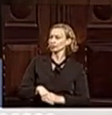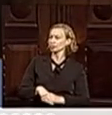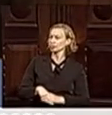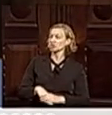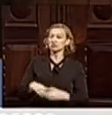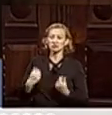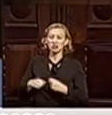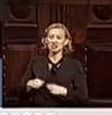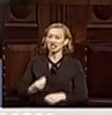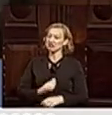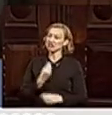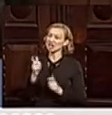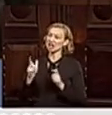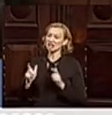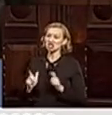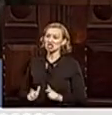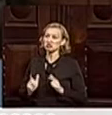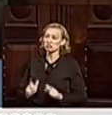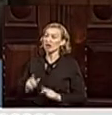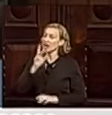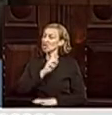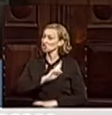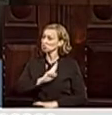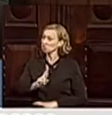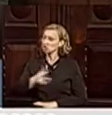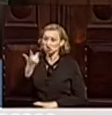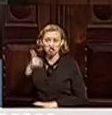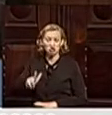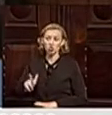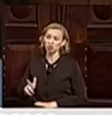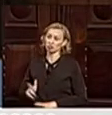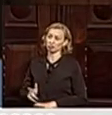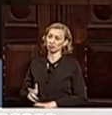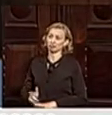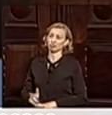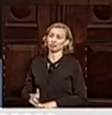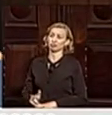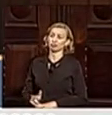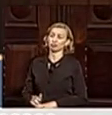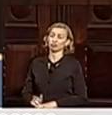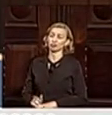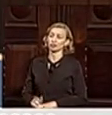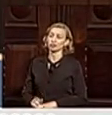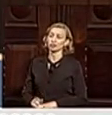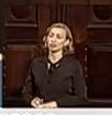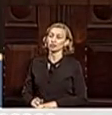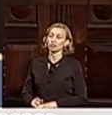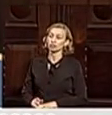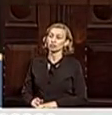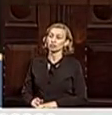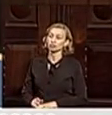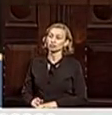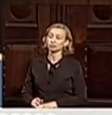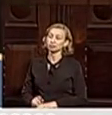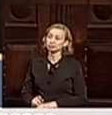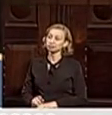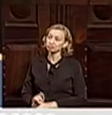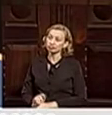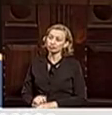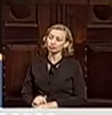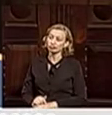frente respondendo sobre os equívocos encaminhados pela sua própria